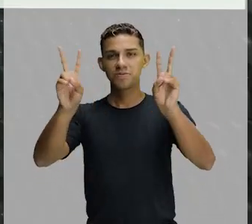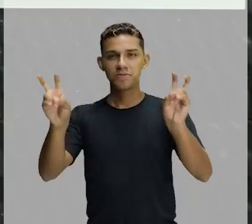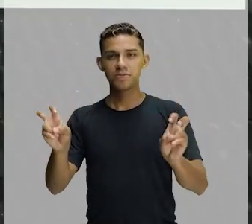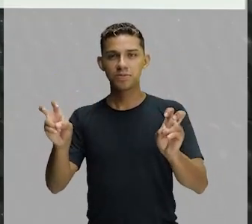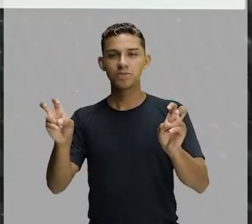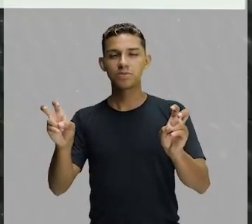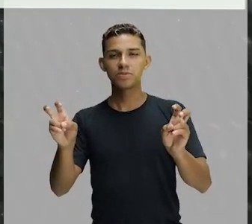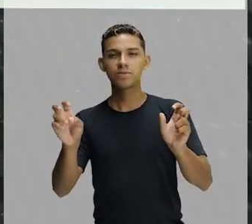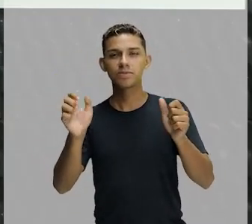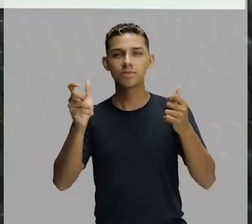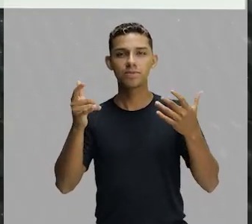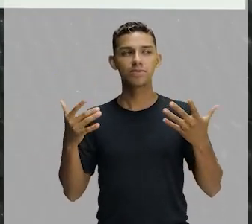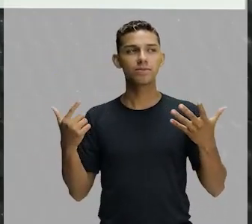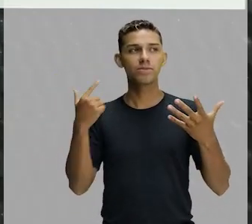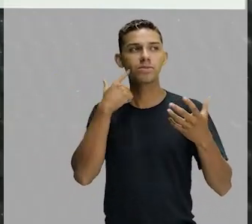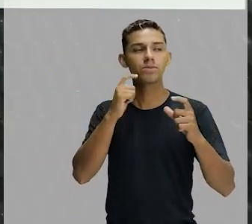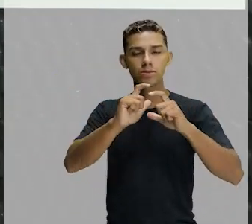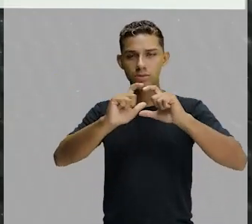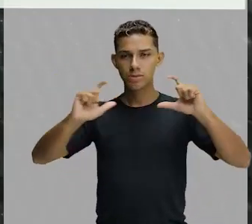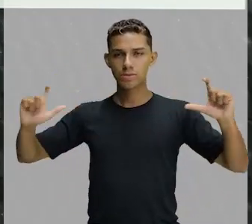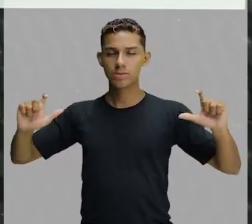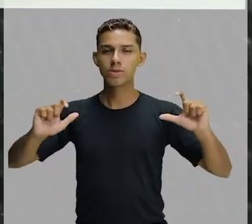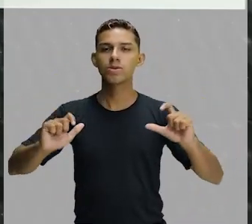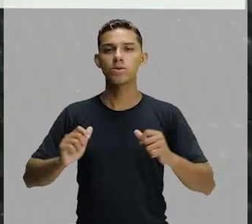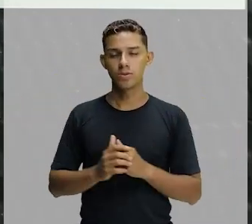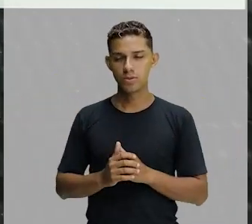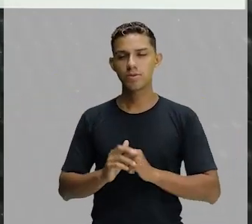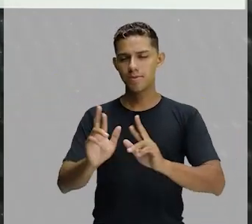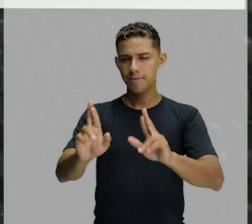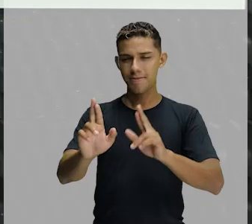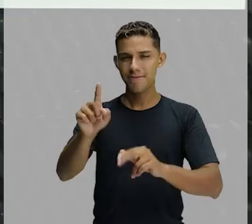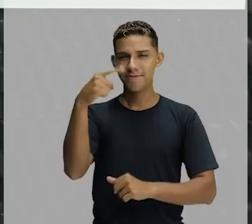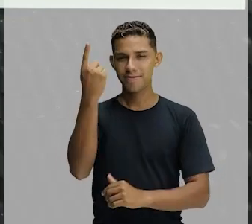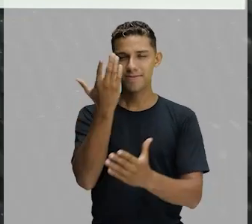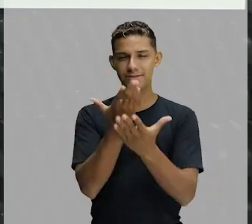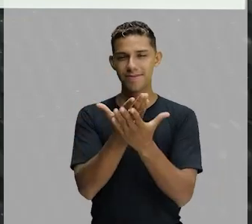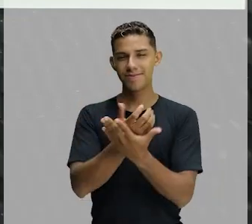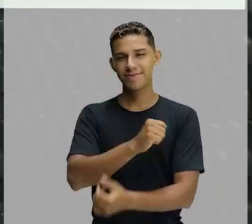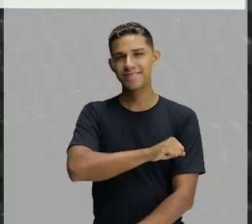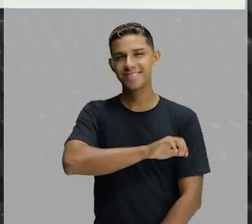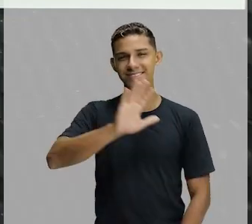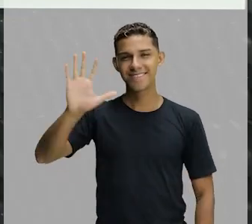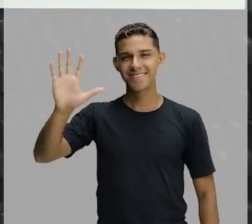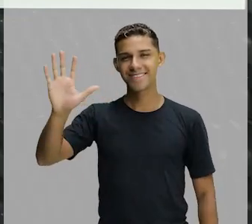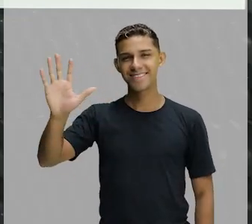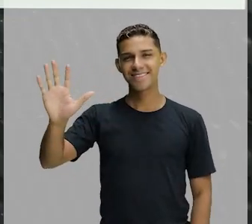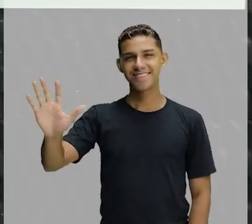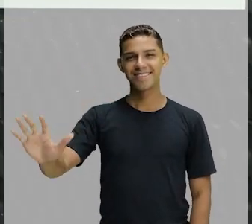nutrição orgânica e eu espero vocês na próxima aula. Tchau, tchau.